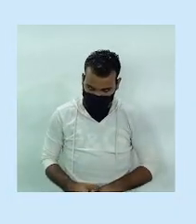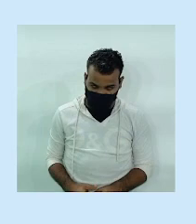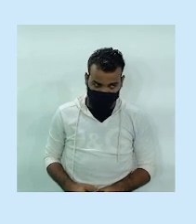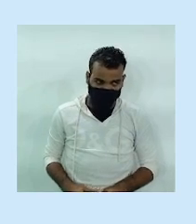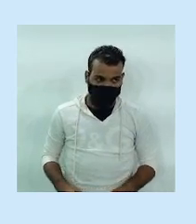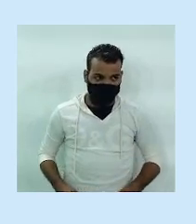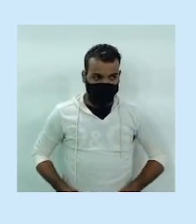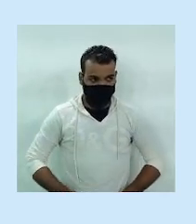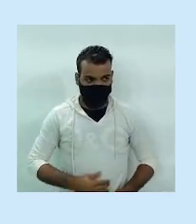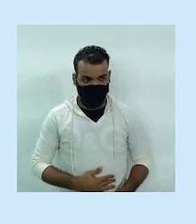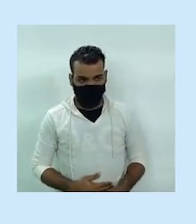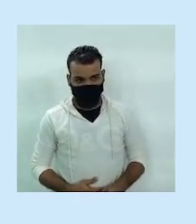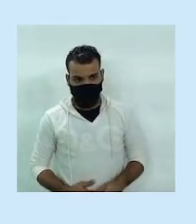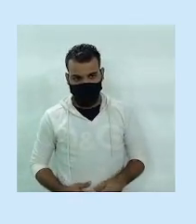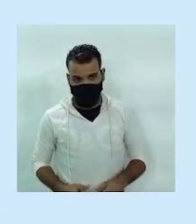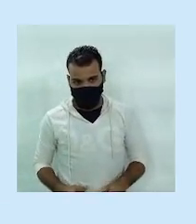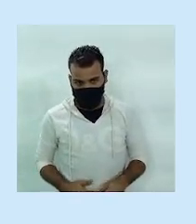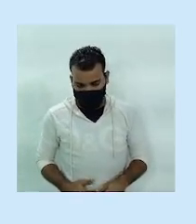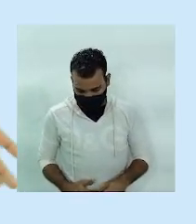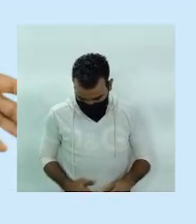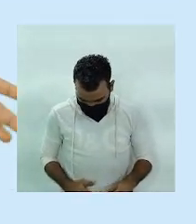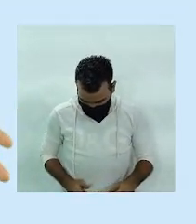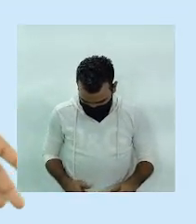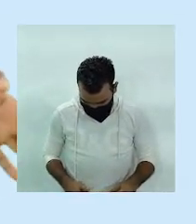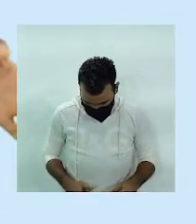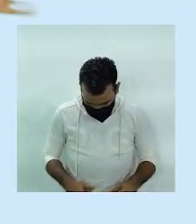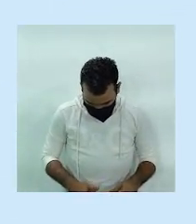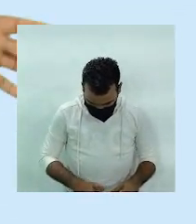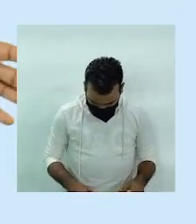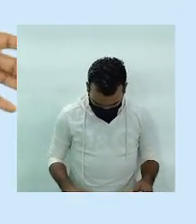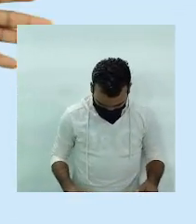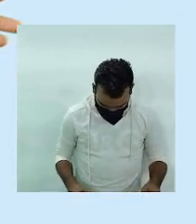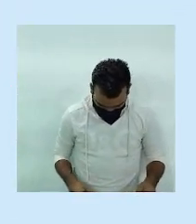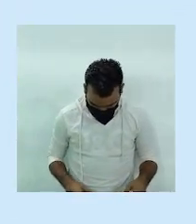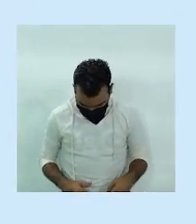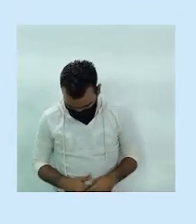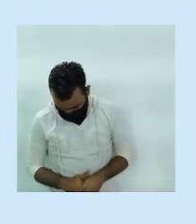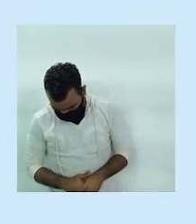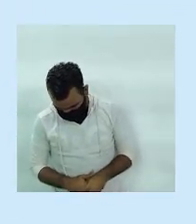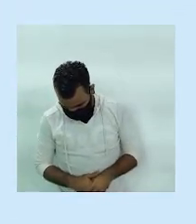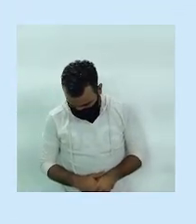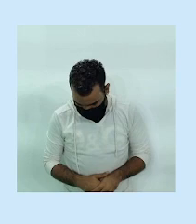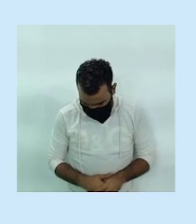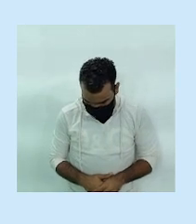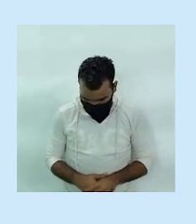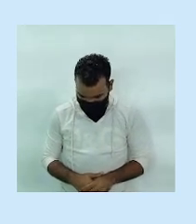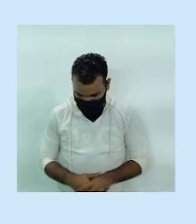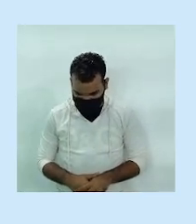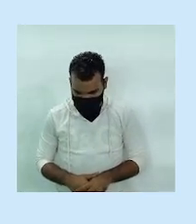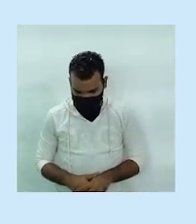né? Então, com todos os processos históricos estabelecidos nessa exploração